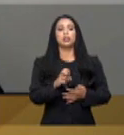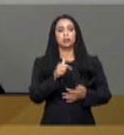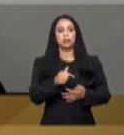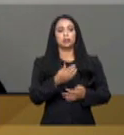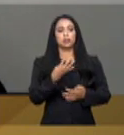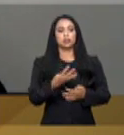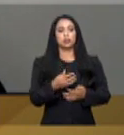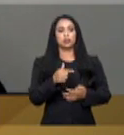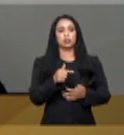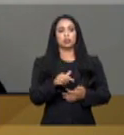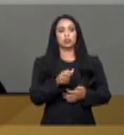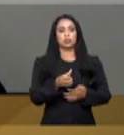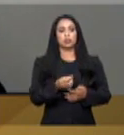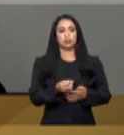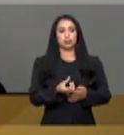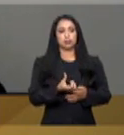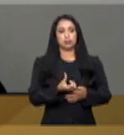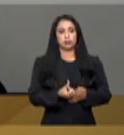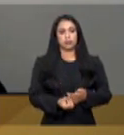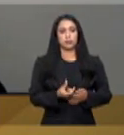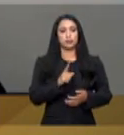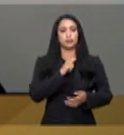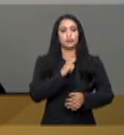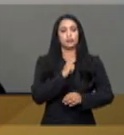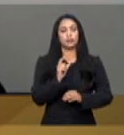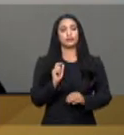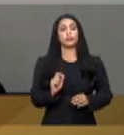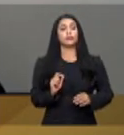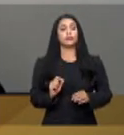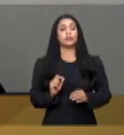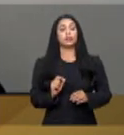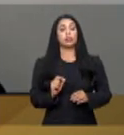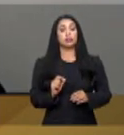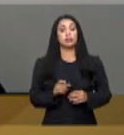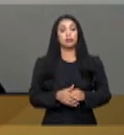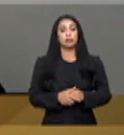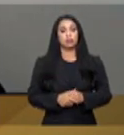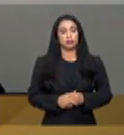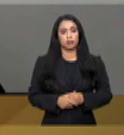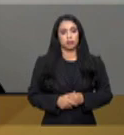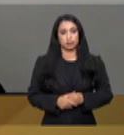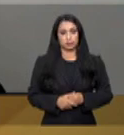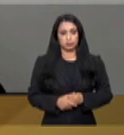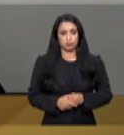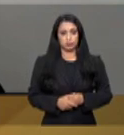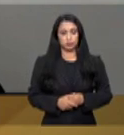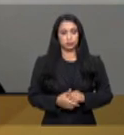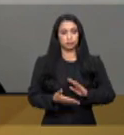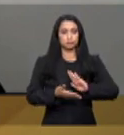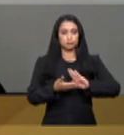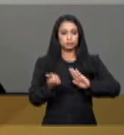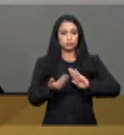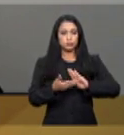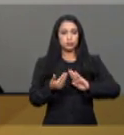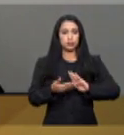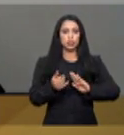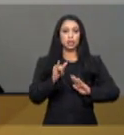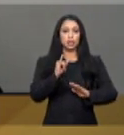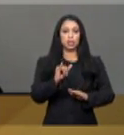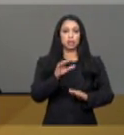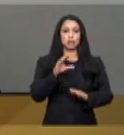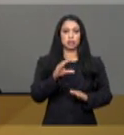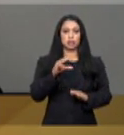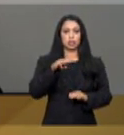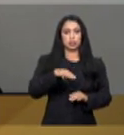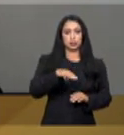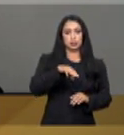574.076, que tratou basicamente da exclusão do ICMS da base de cálculo